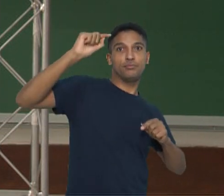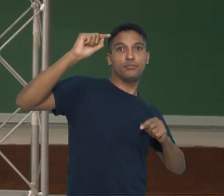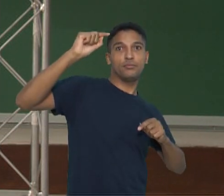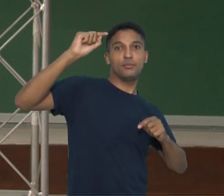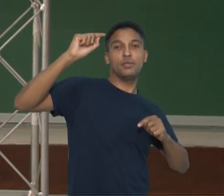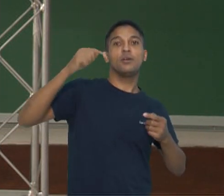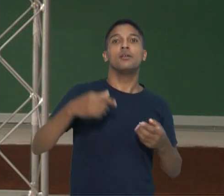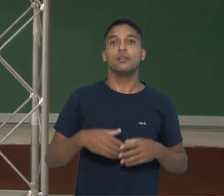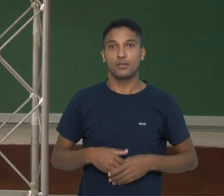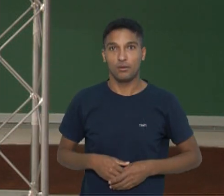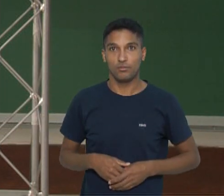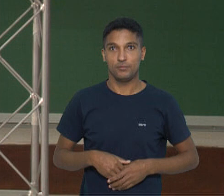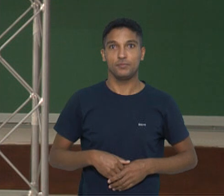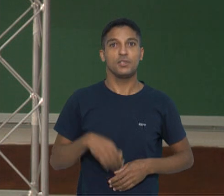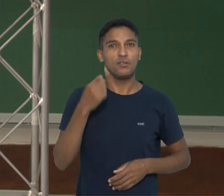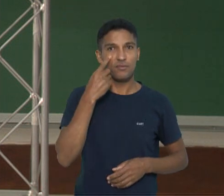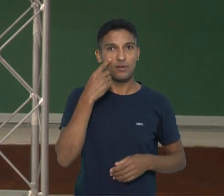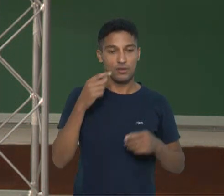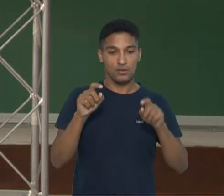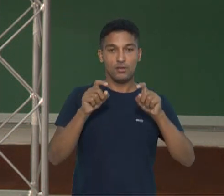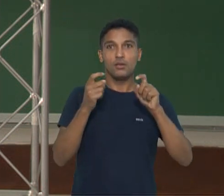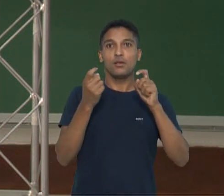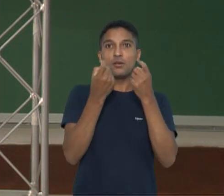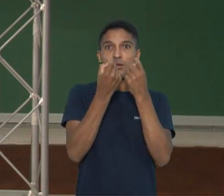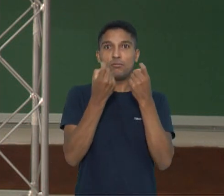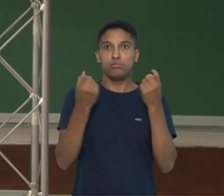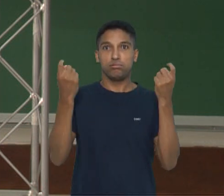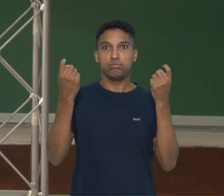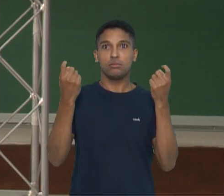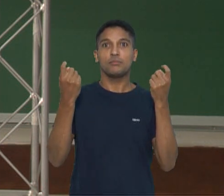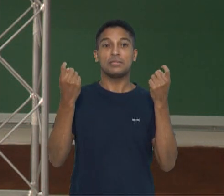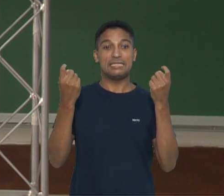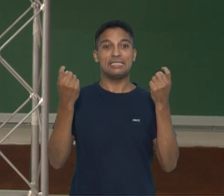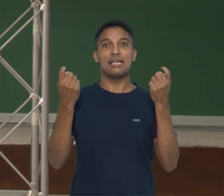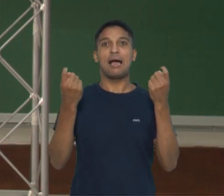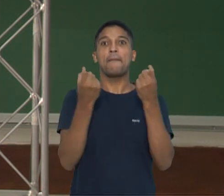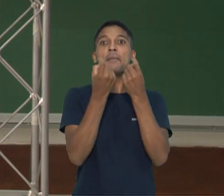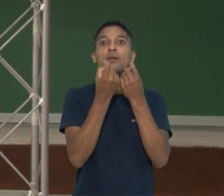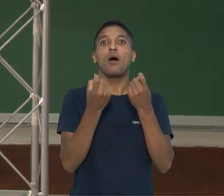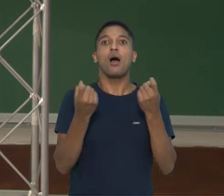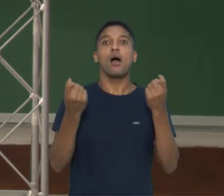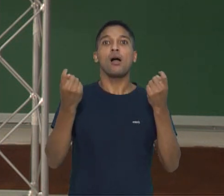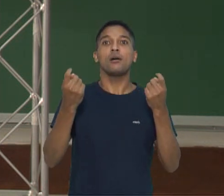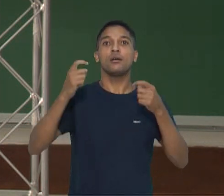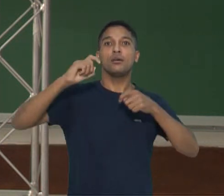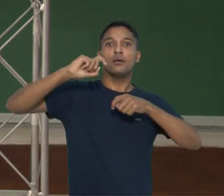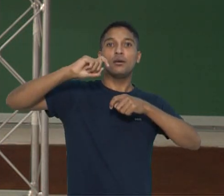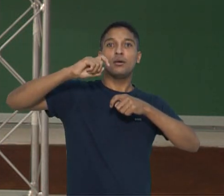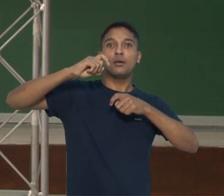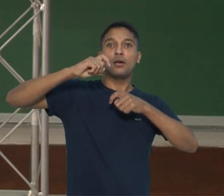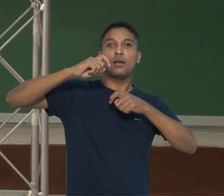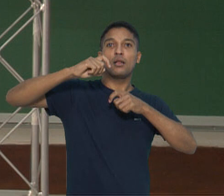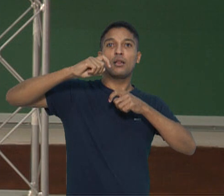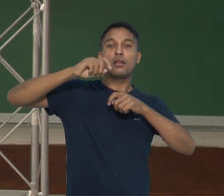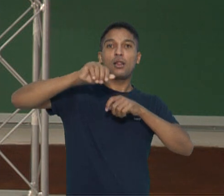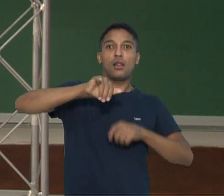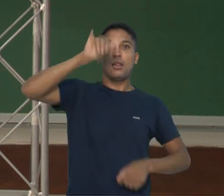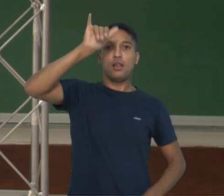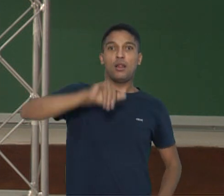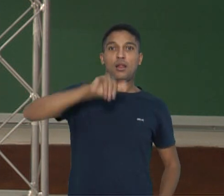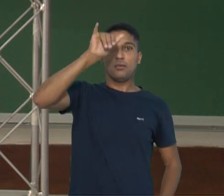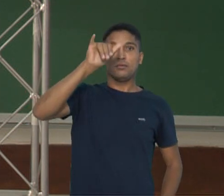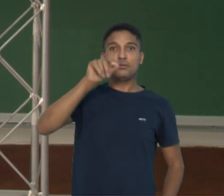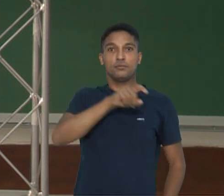distância focal, tem vértice e tem o eixo real e o eixo